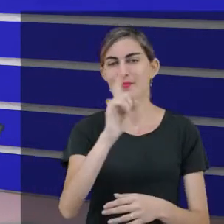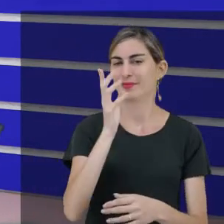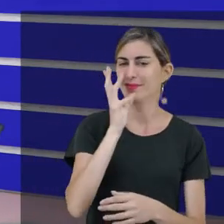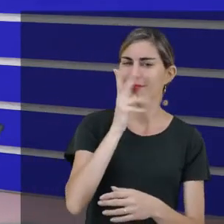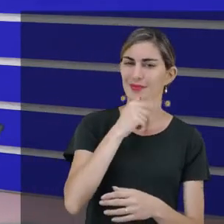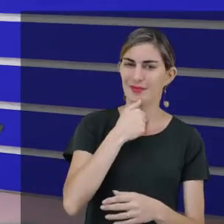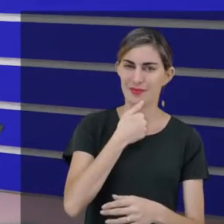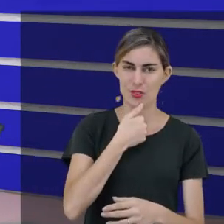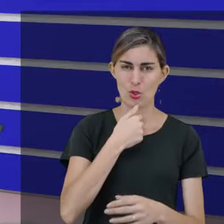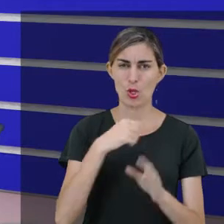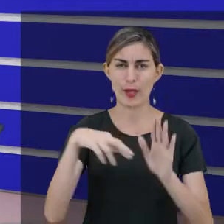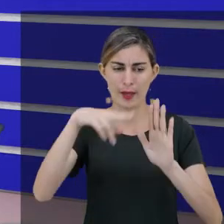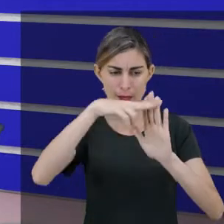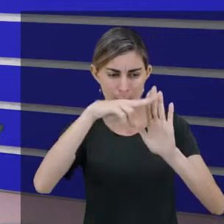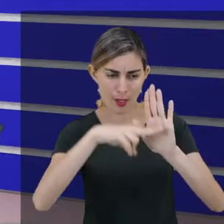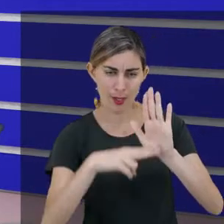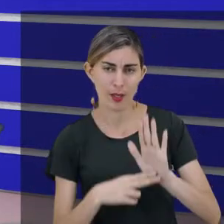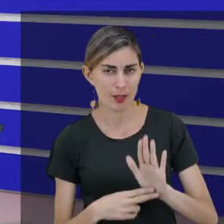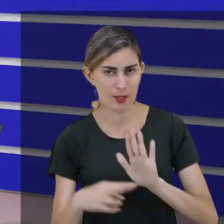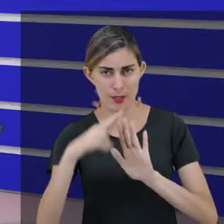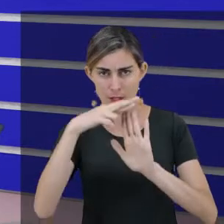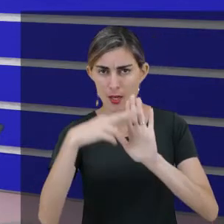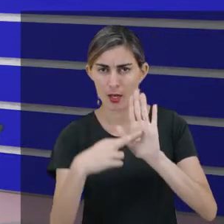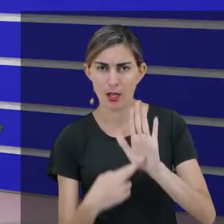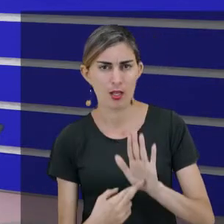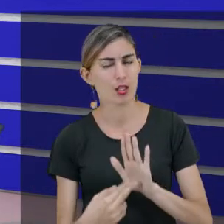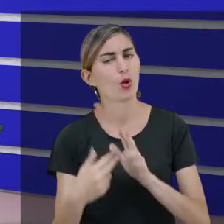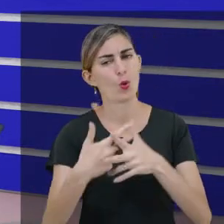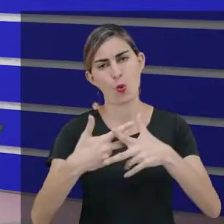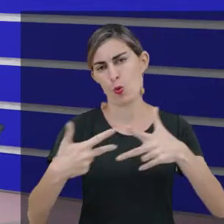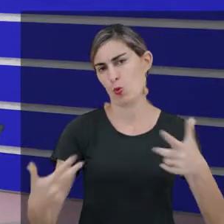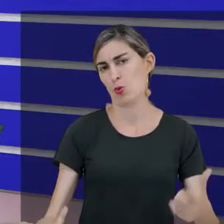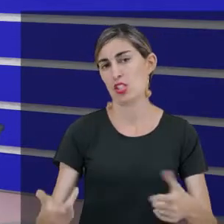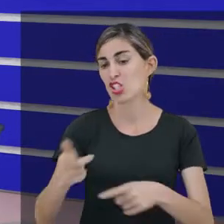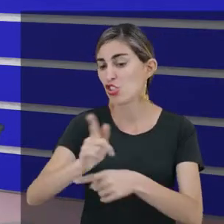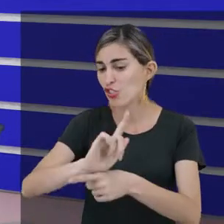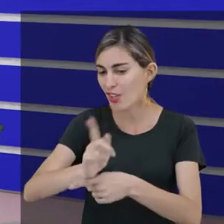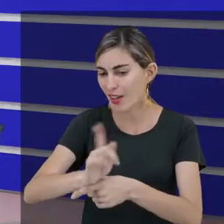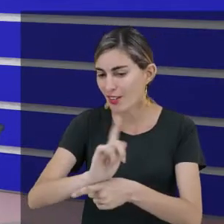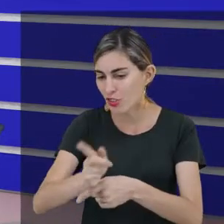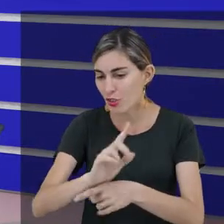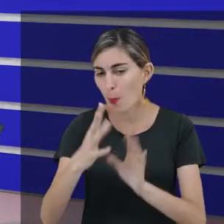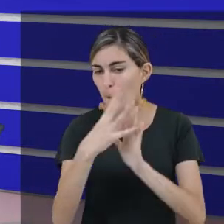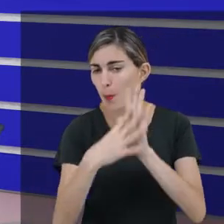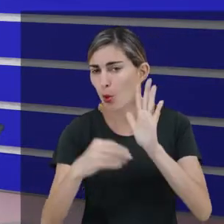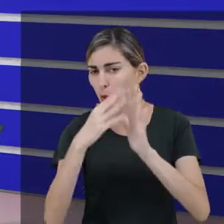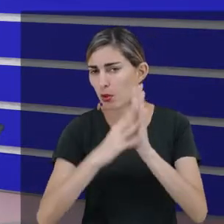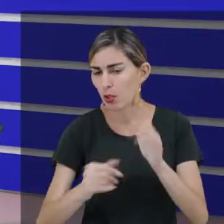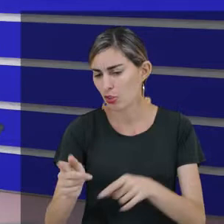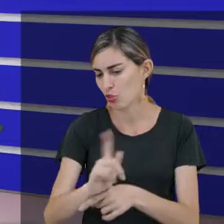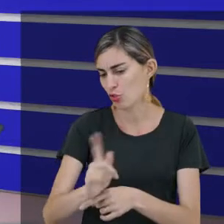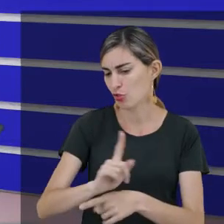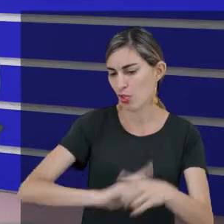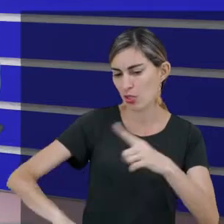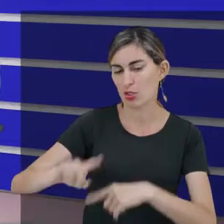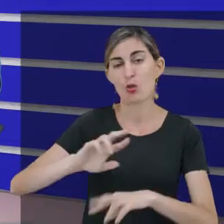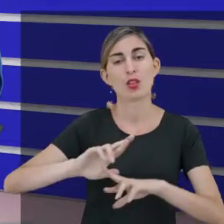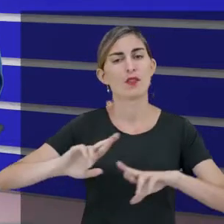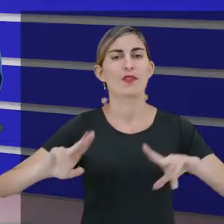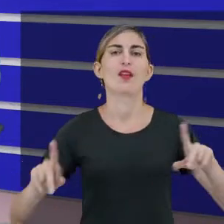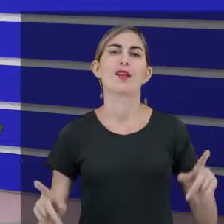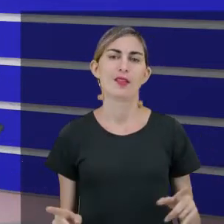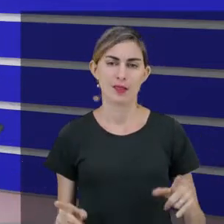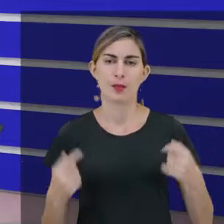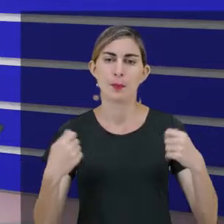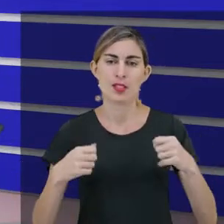Implementar requisitos é uma coisa, professor. Implementar gestão, o modelo de gestão é uma outra coisa. Vai demandar